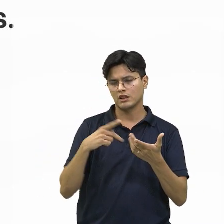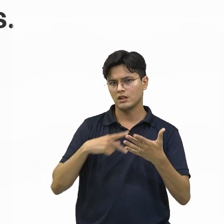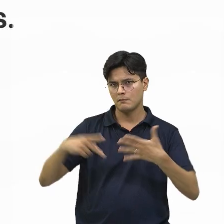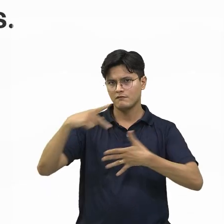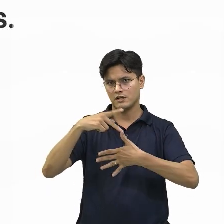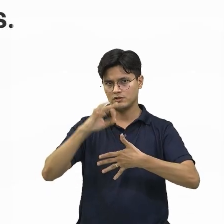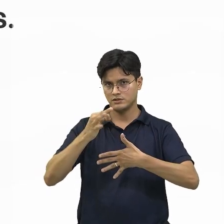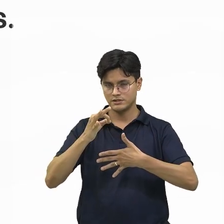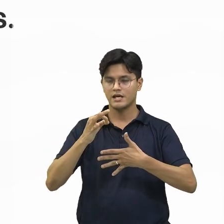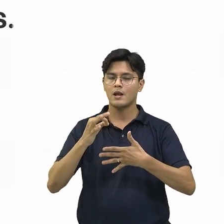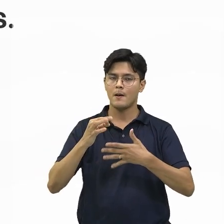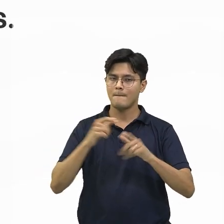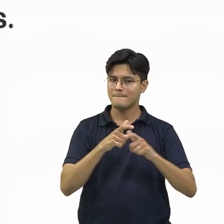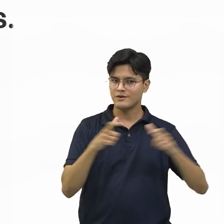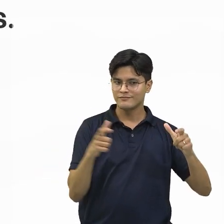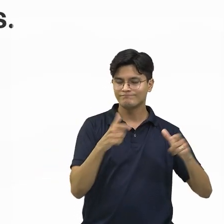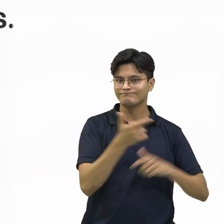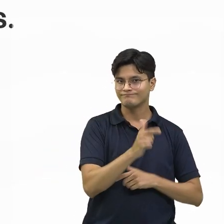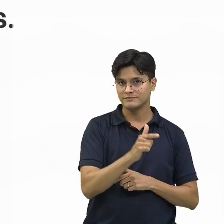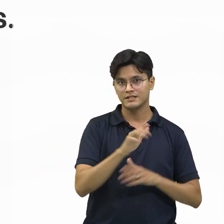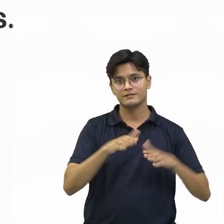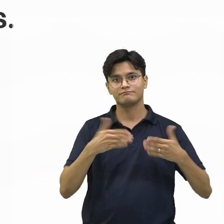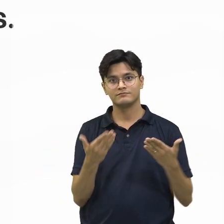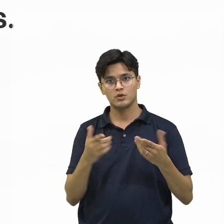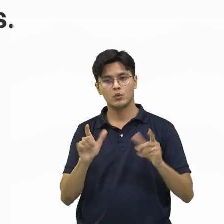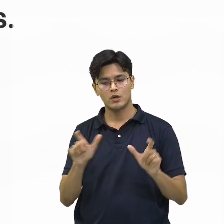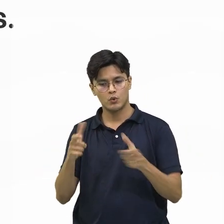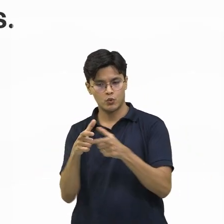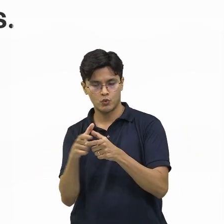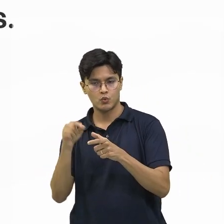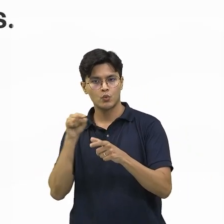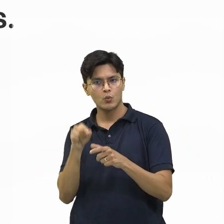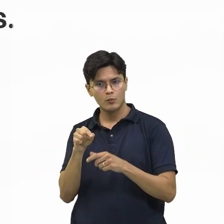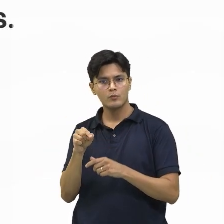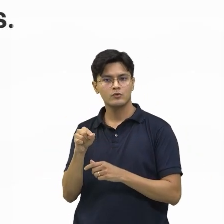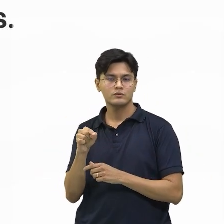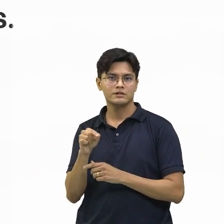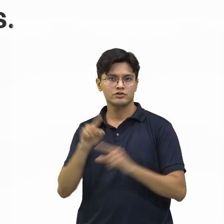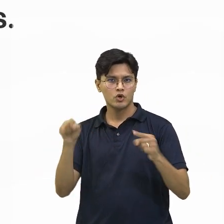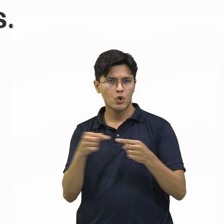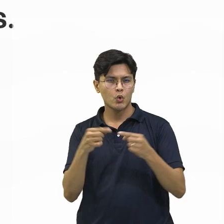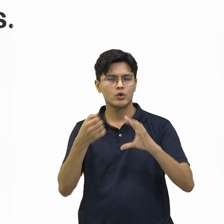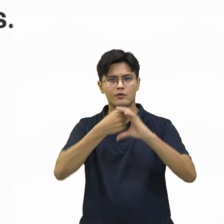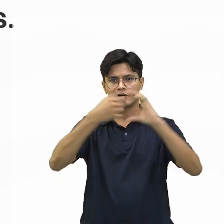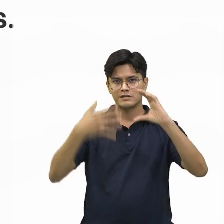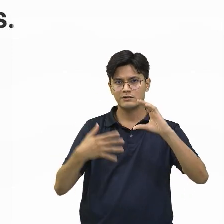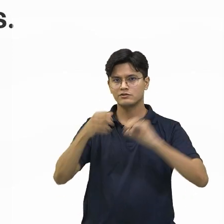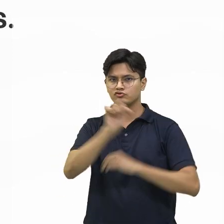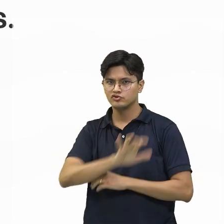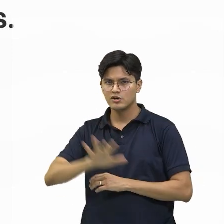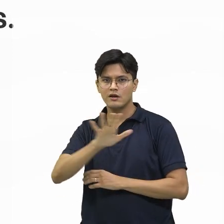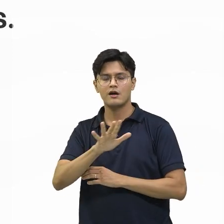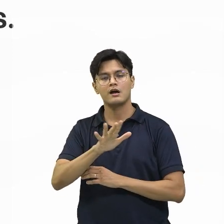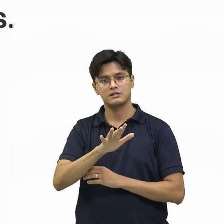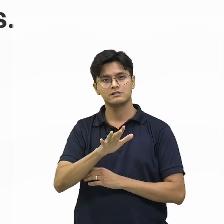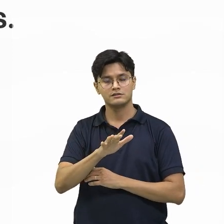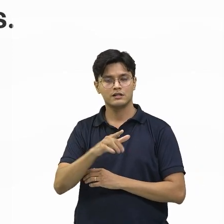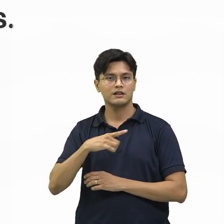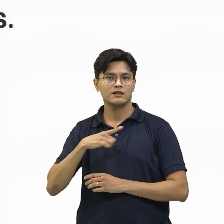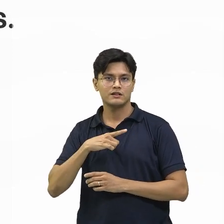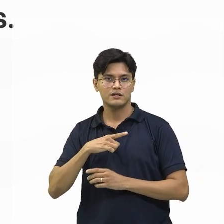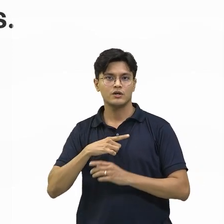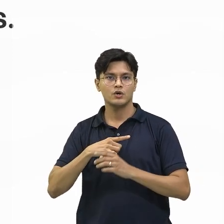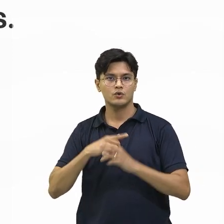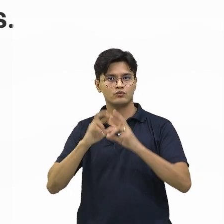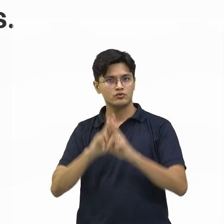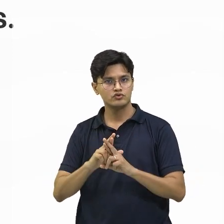você entende que dentro das características gerais desse território, você tem justamente as diferenças entre